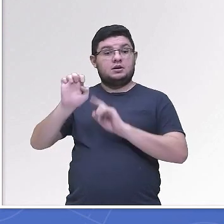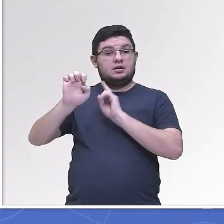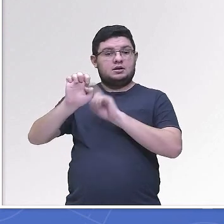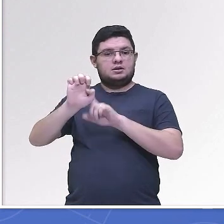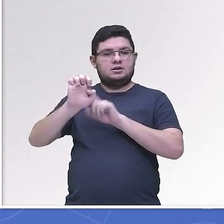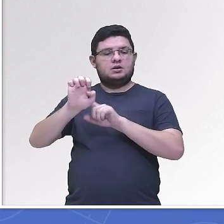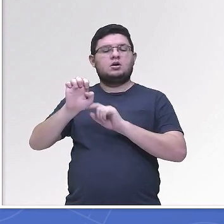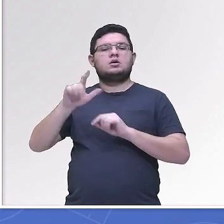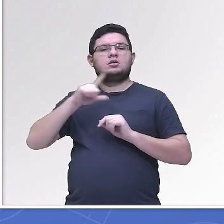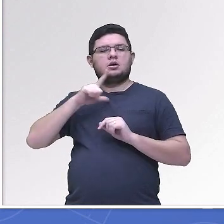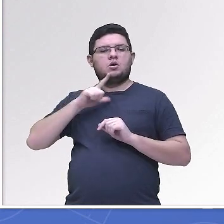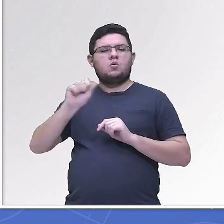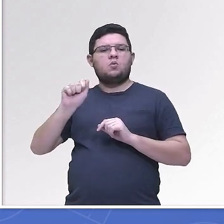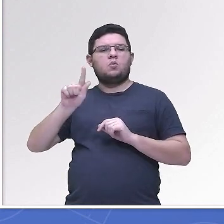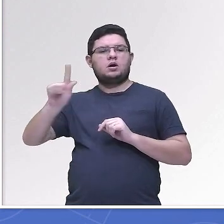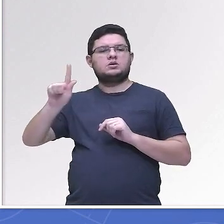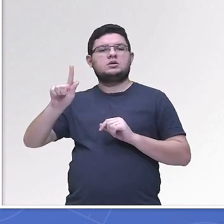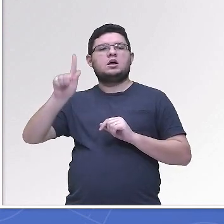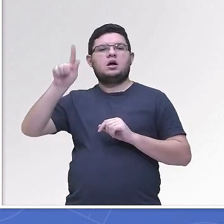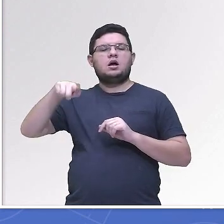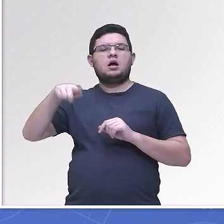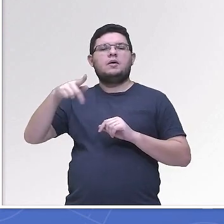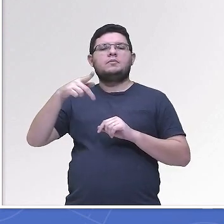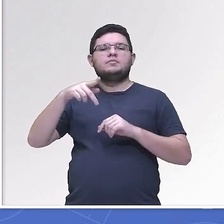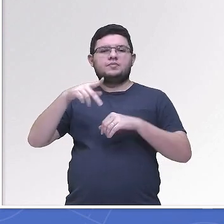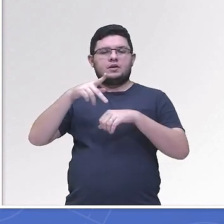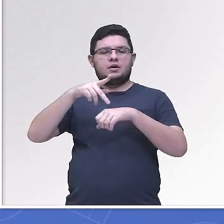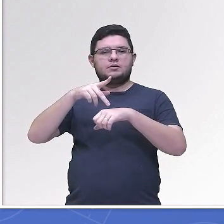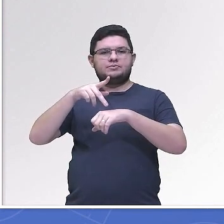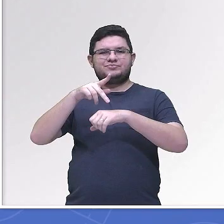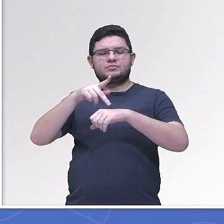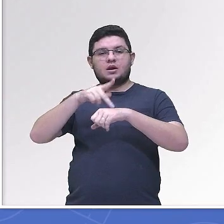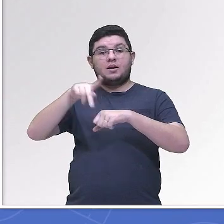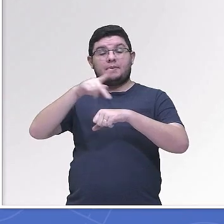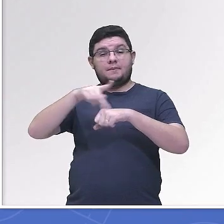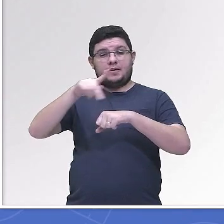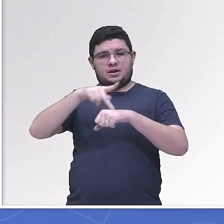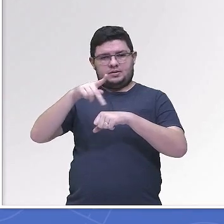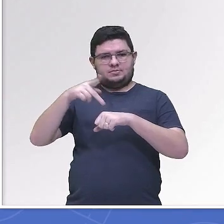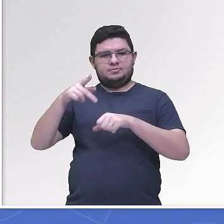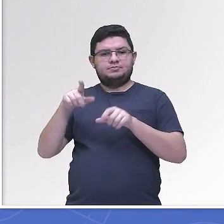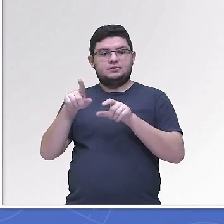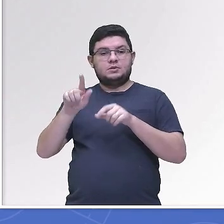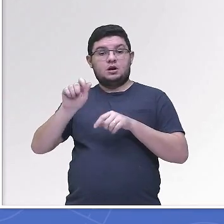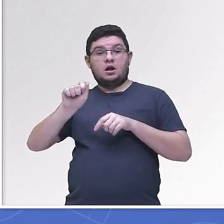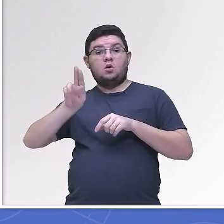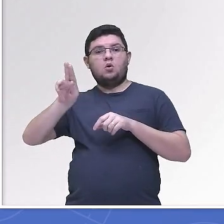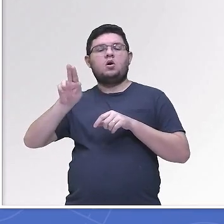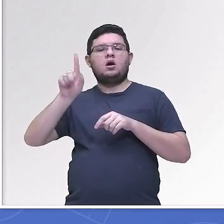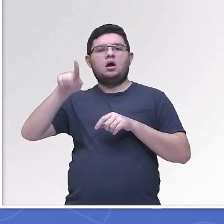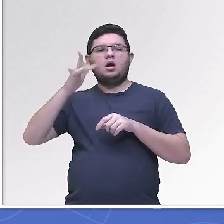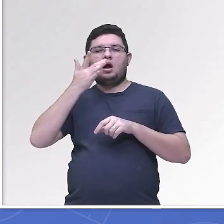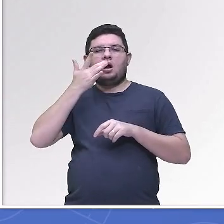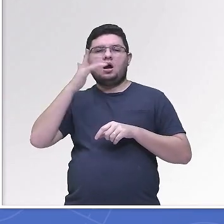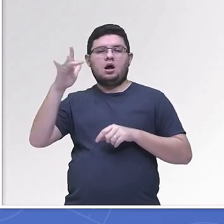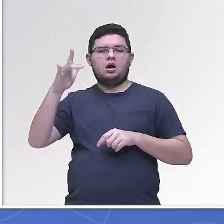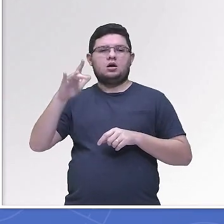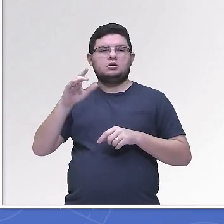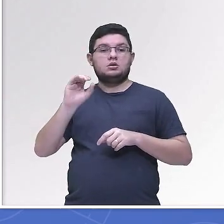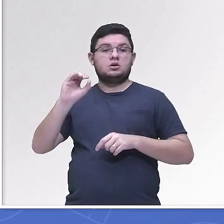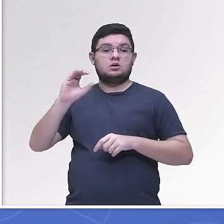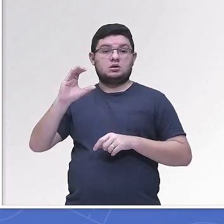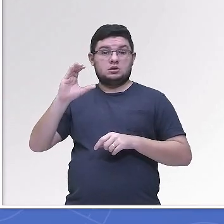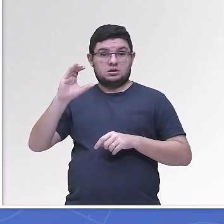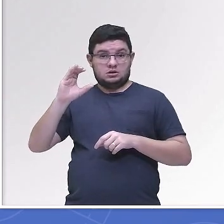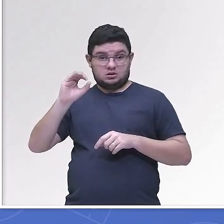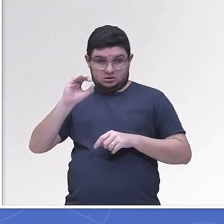o Ag é a prata. AU é o ouro. E CO, isso aqui é uma substância composta,